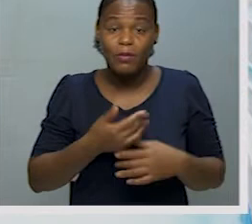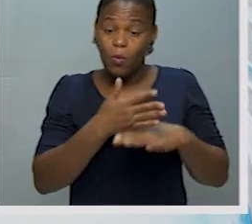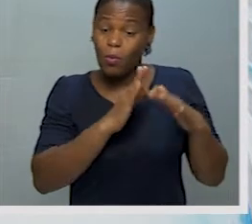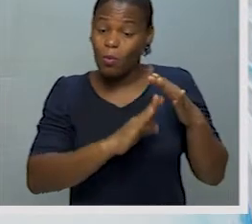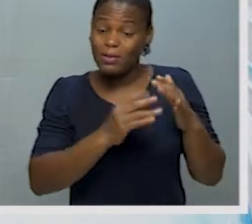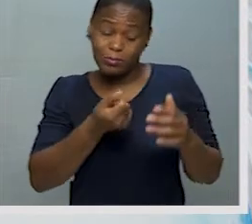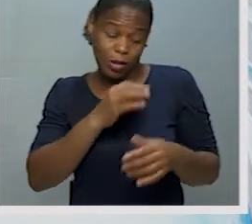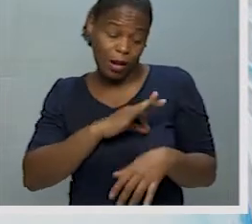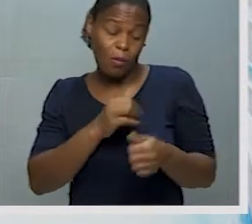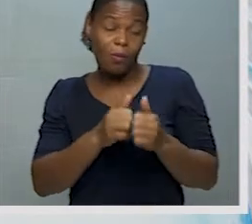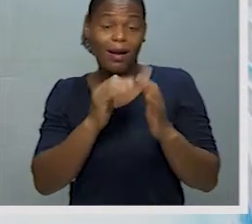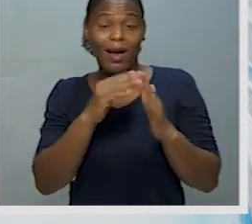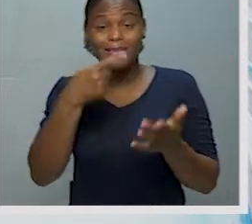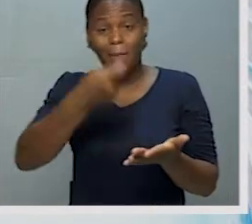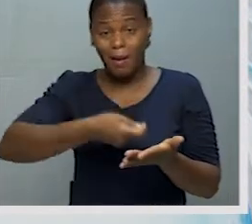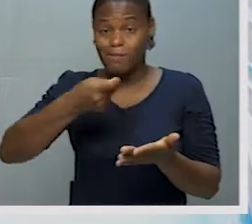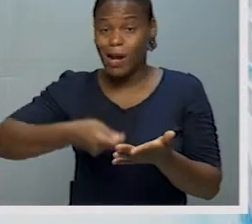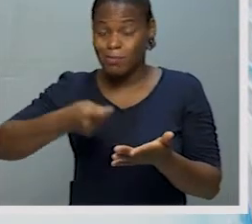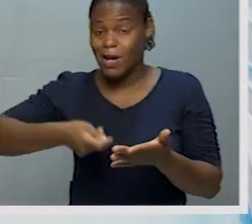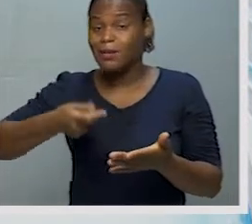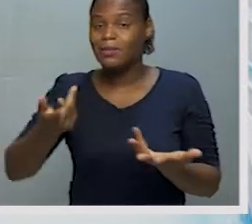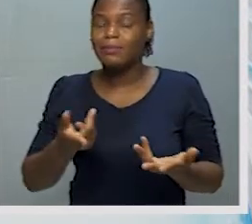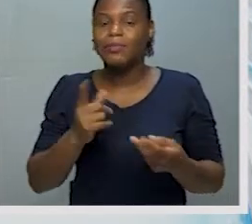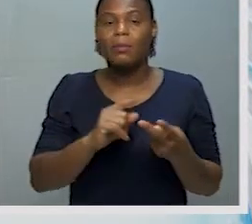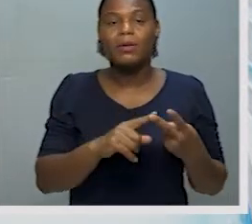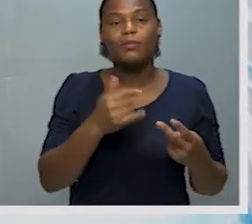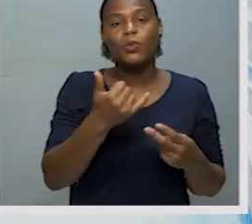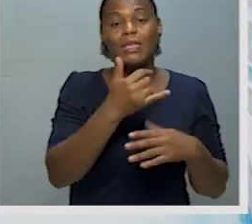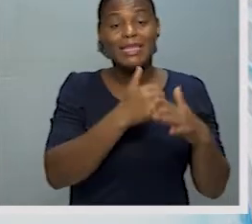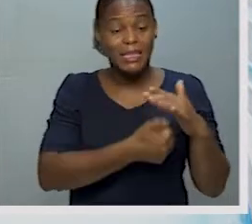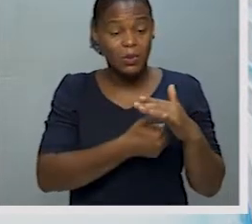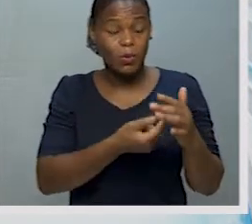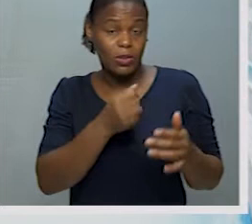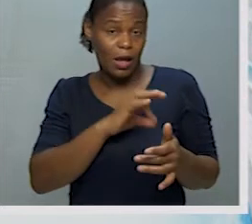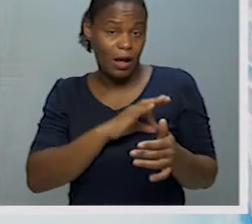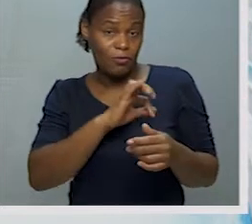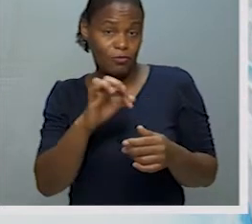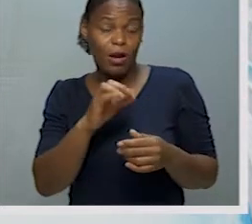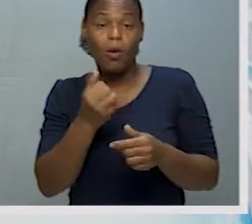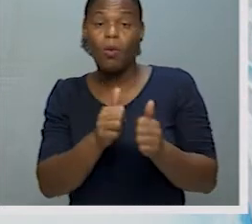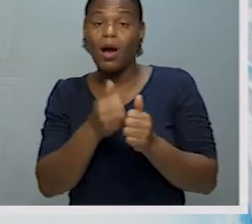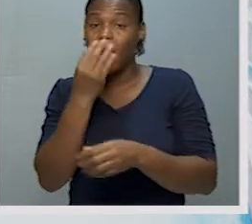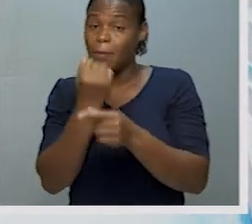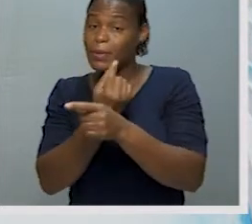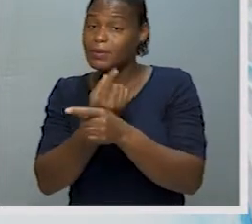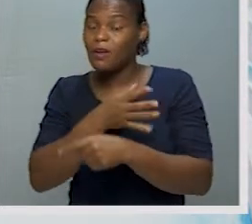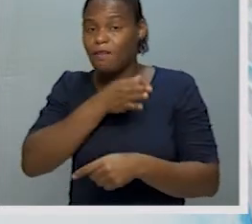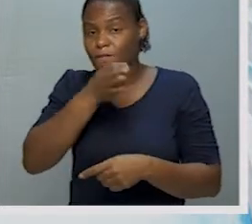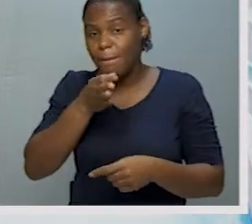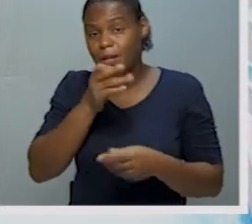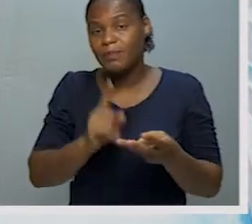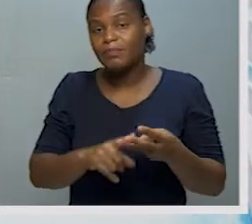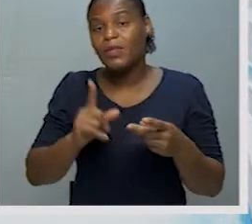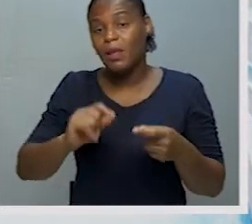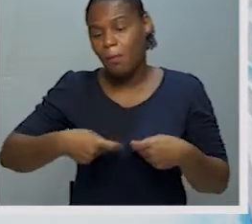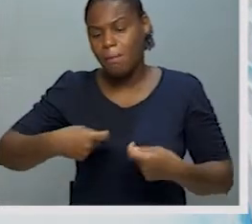salário com aluguer, mas, não é? Também gastou 2/5 do seu salário com a alimentação da família